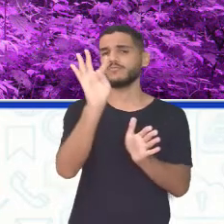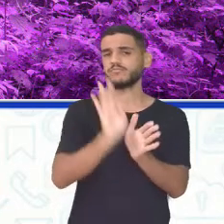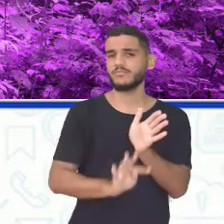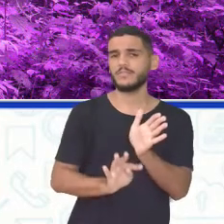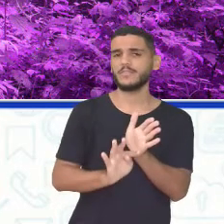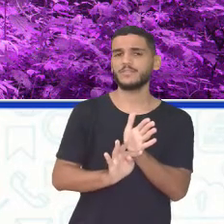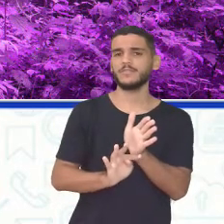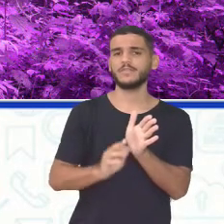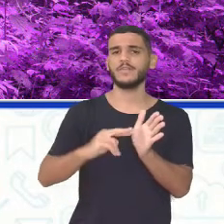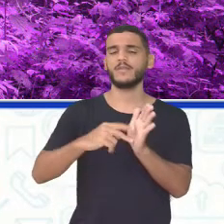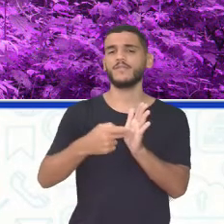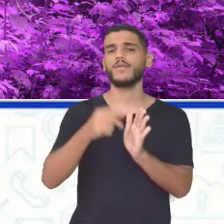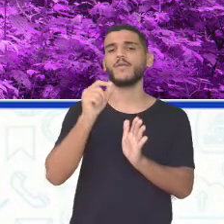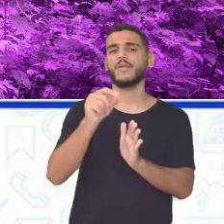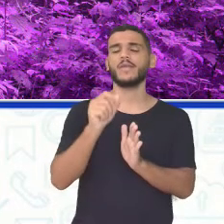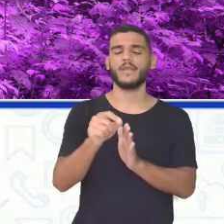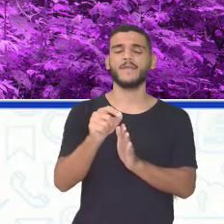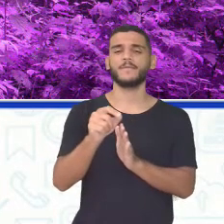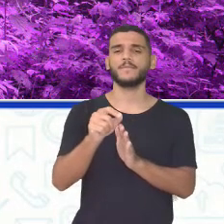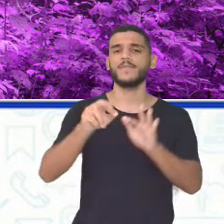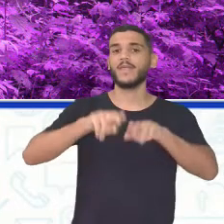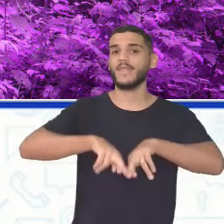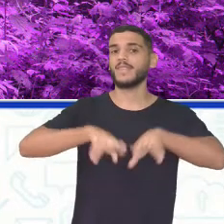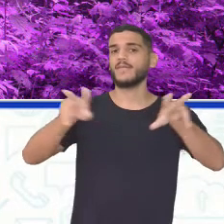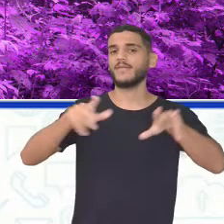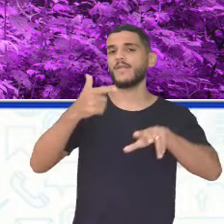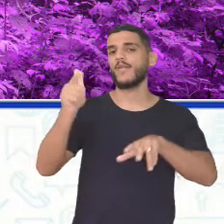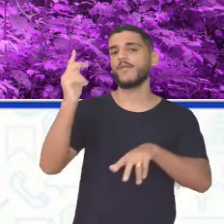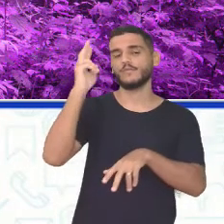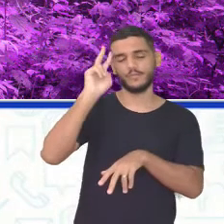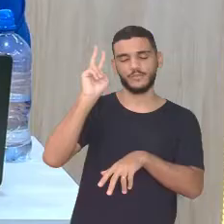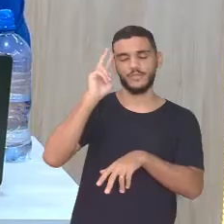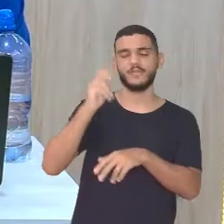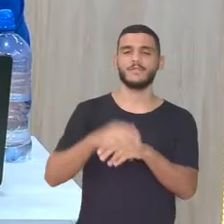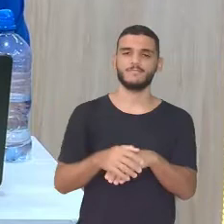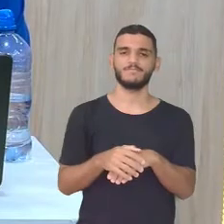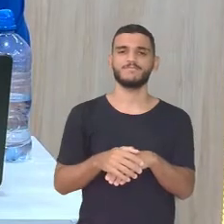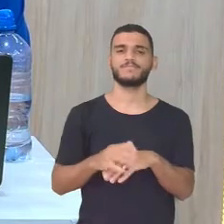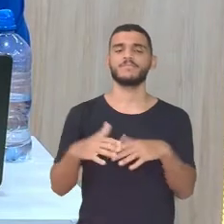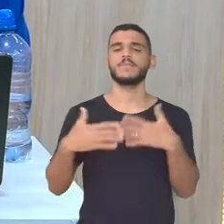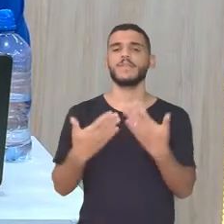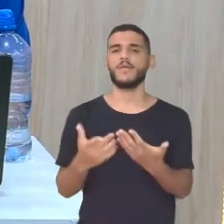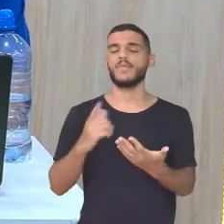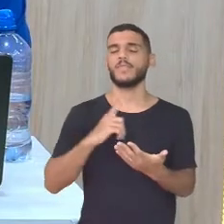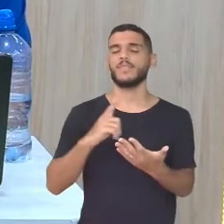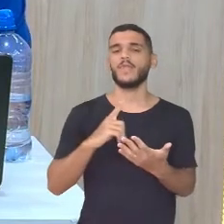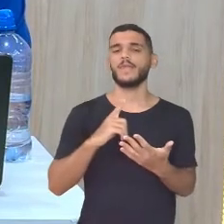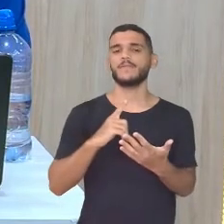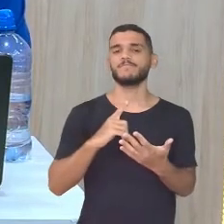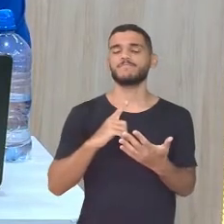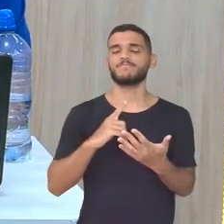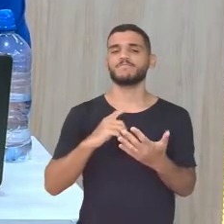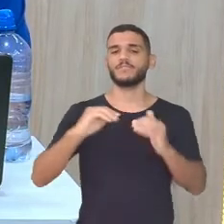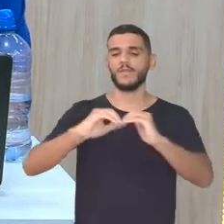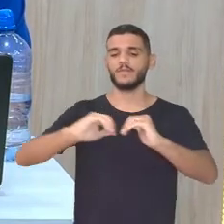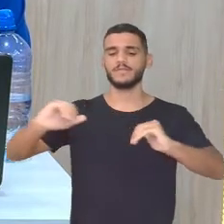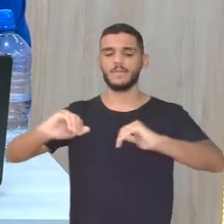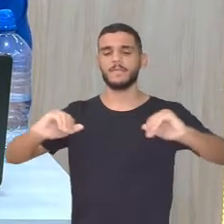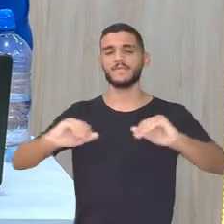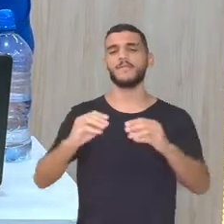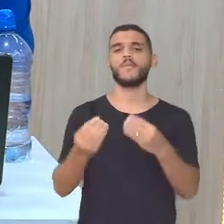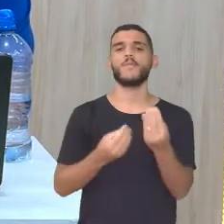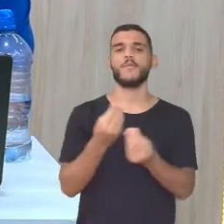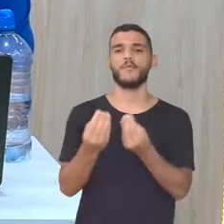vão se tornando É, bastante diferentes. é, a gente já vê alguma ruptura assim com o clichê quando